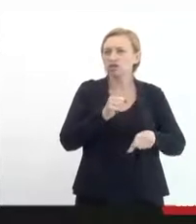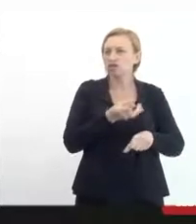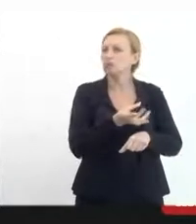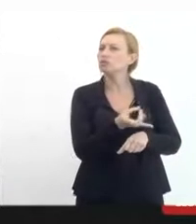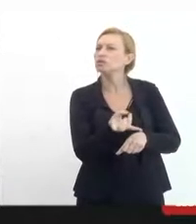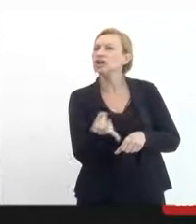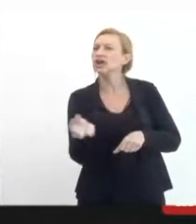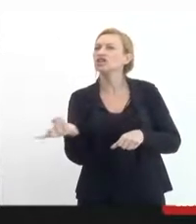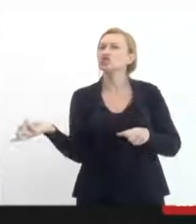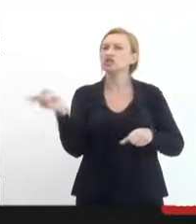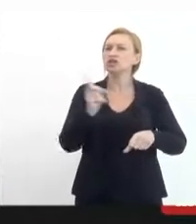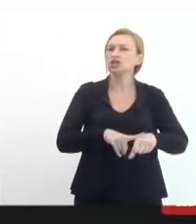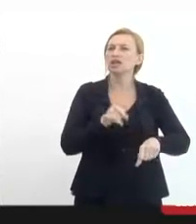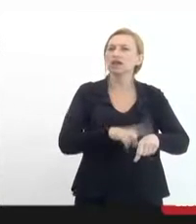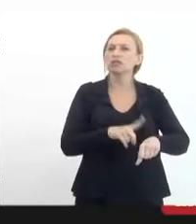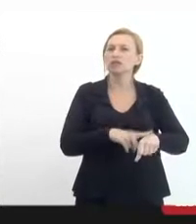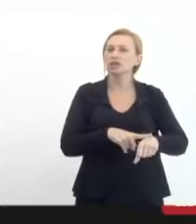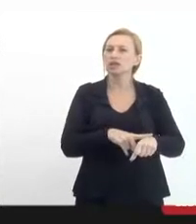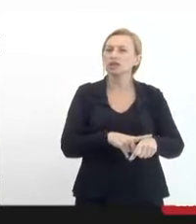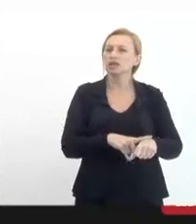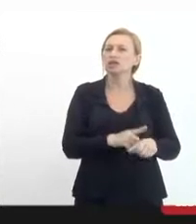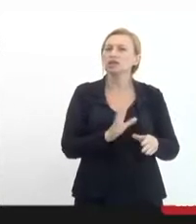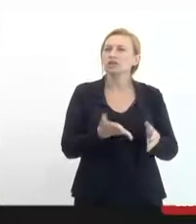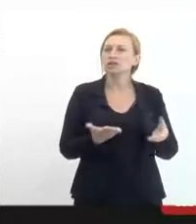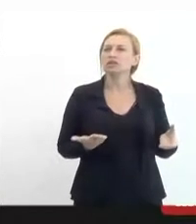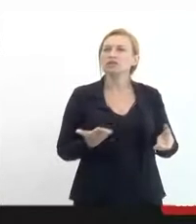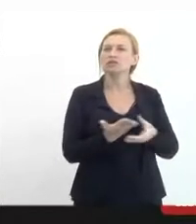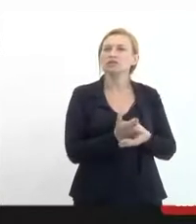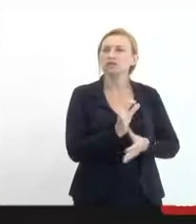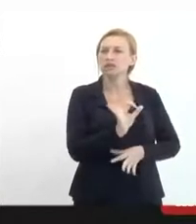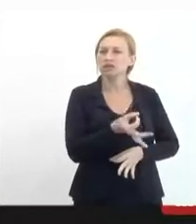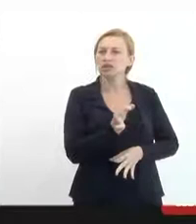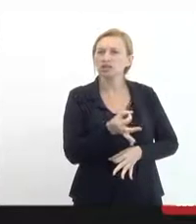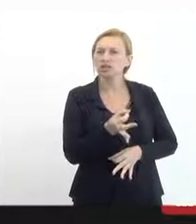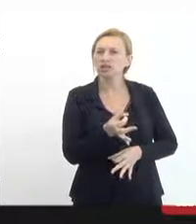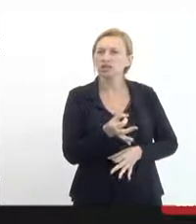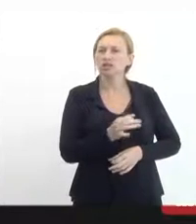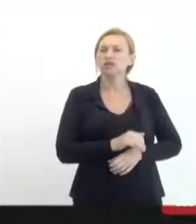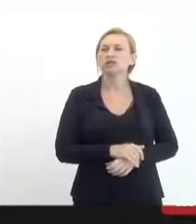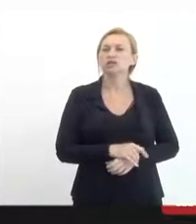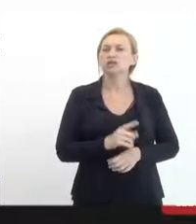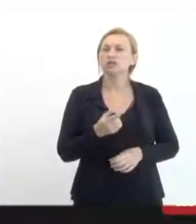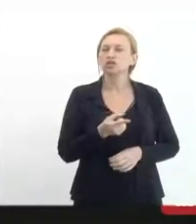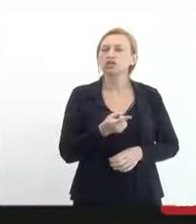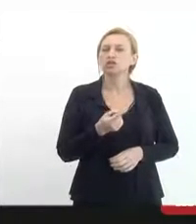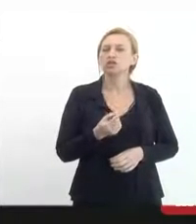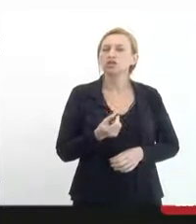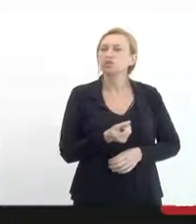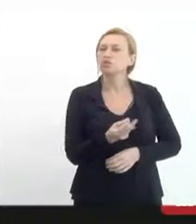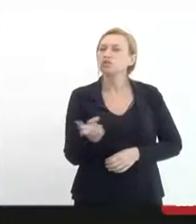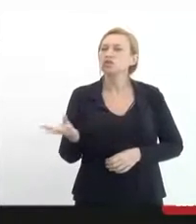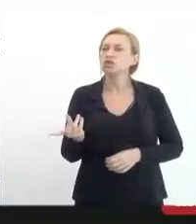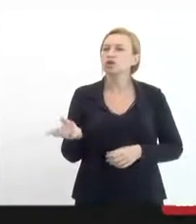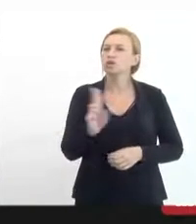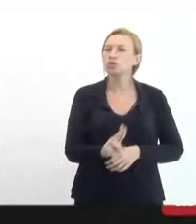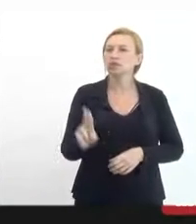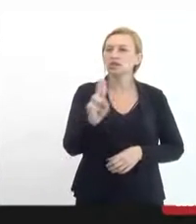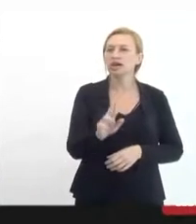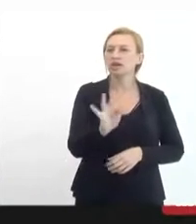partir da ocorrência do fato gerador, em detrimento de uma contagem utilizada pelo